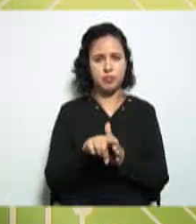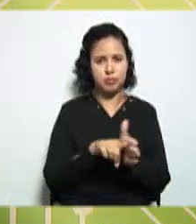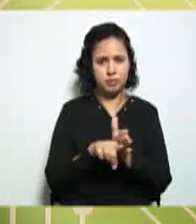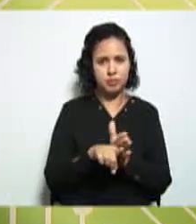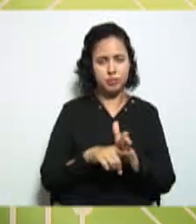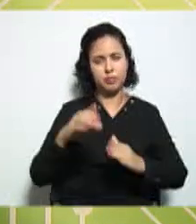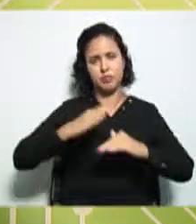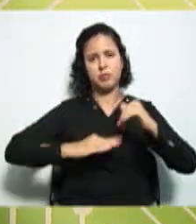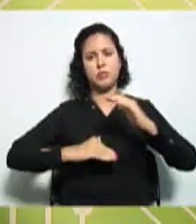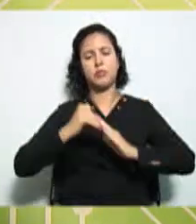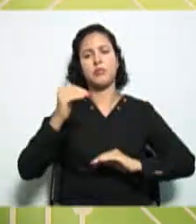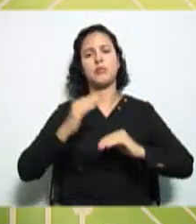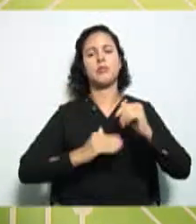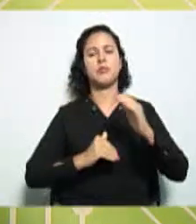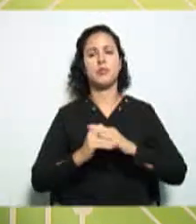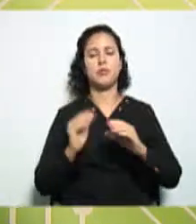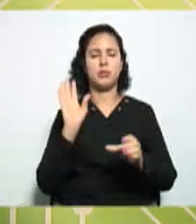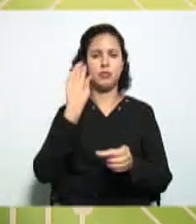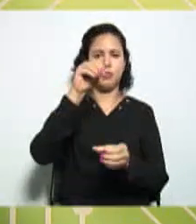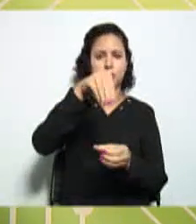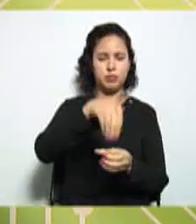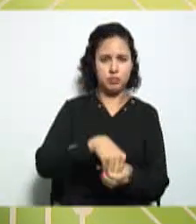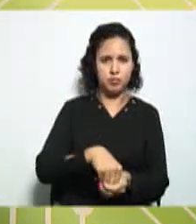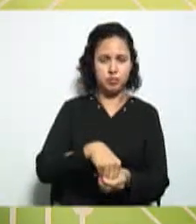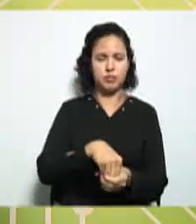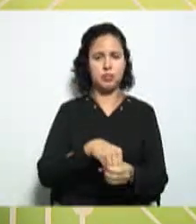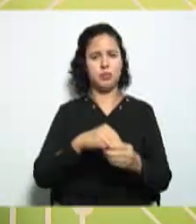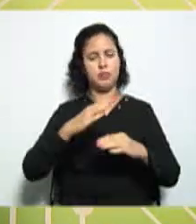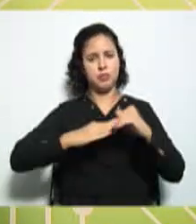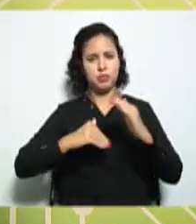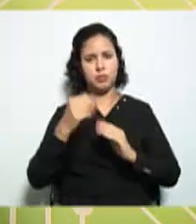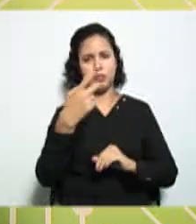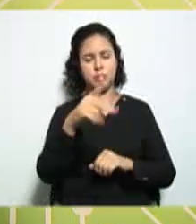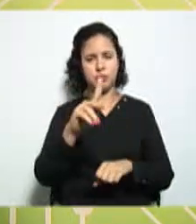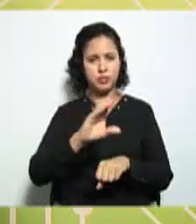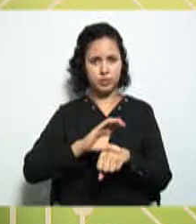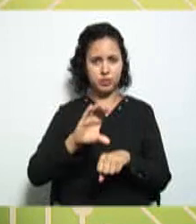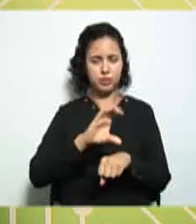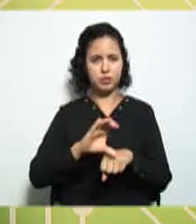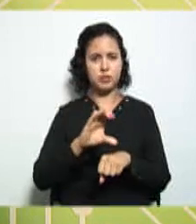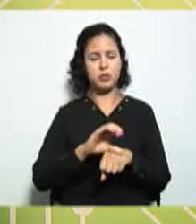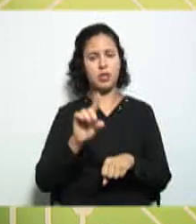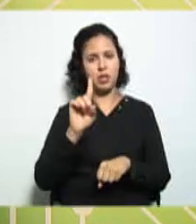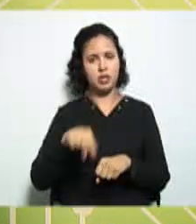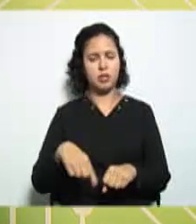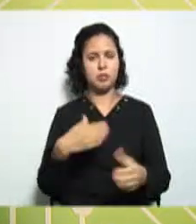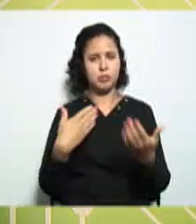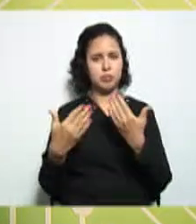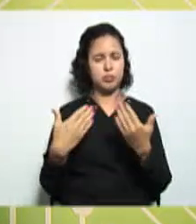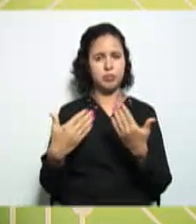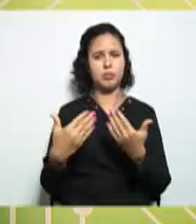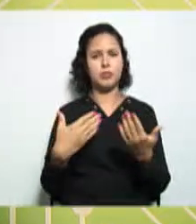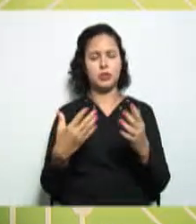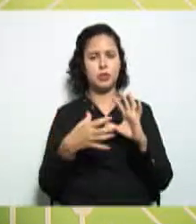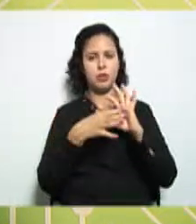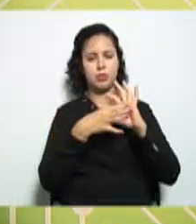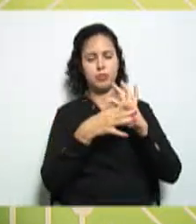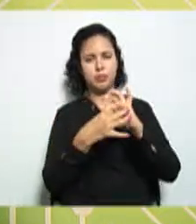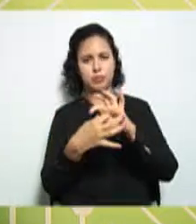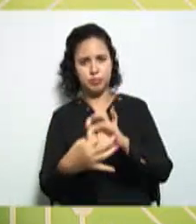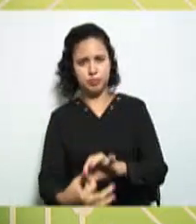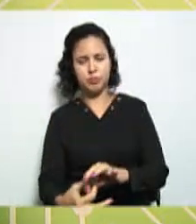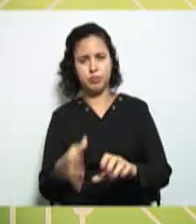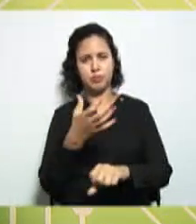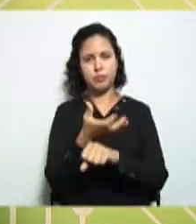ela está no núcleo profissionalizante do seu curso e é uma disciplina que conversa com todas as demais disciplinas, porque a